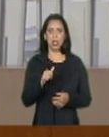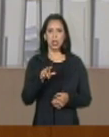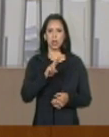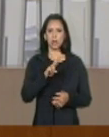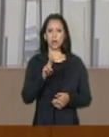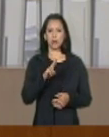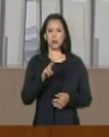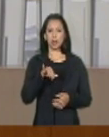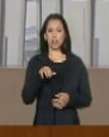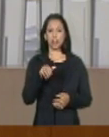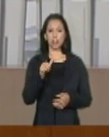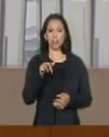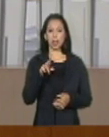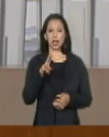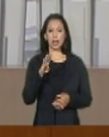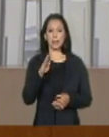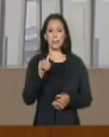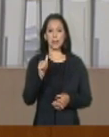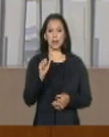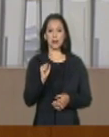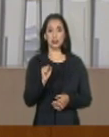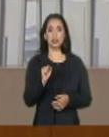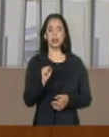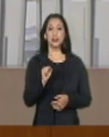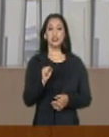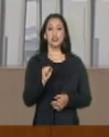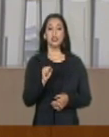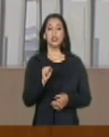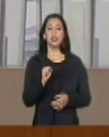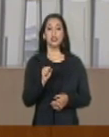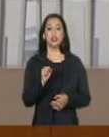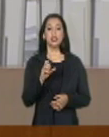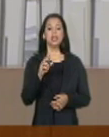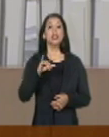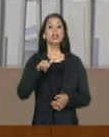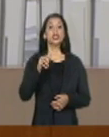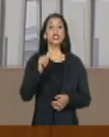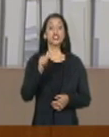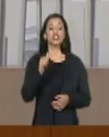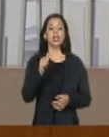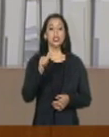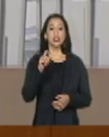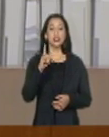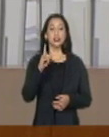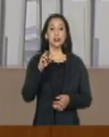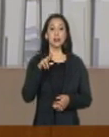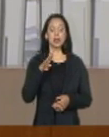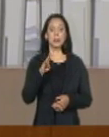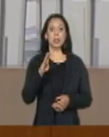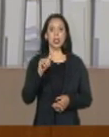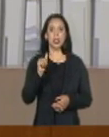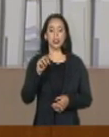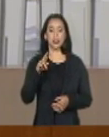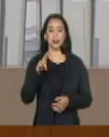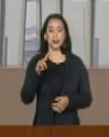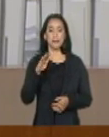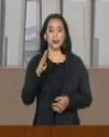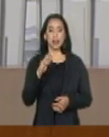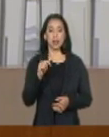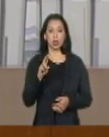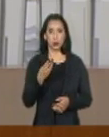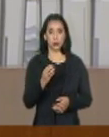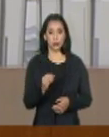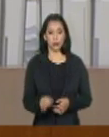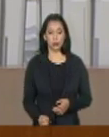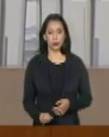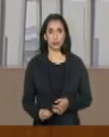Jader. Jader, não é Jarbas. Jader Barbalho. Jader Barbado. E aqui,